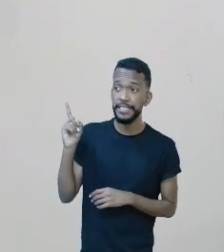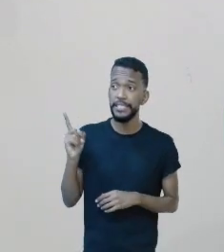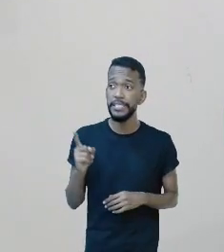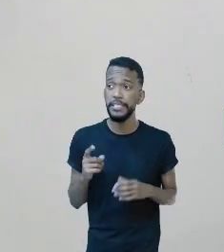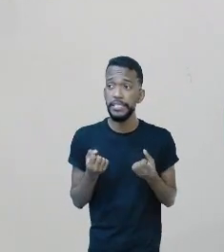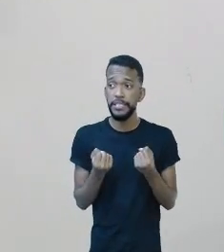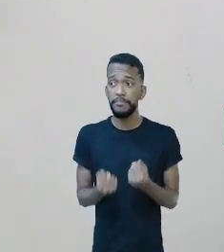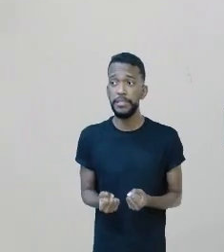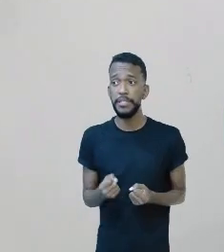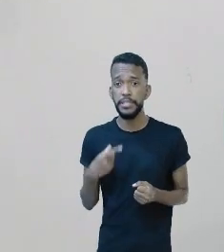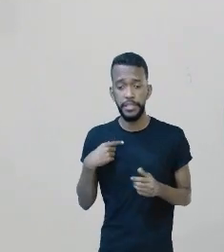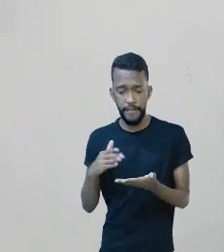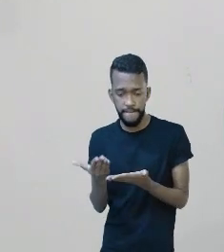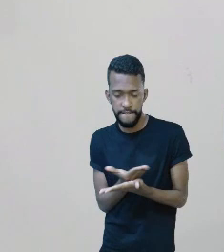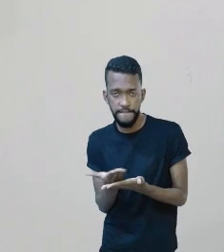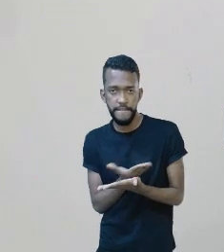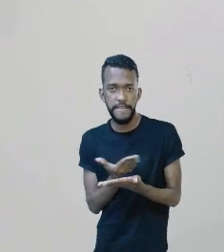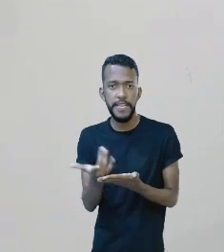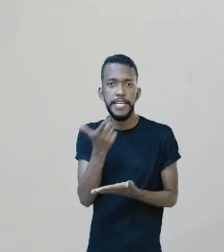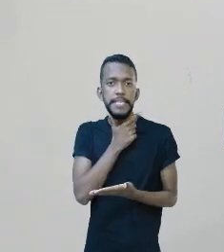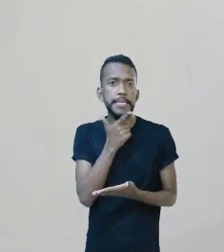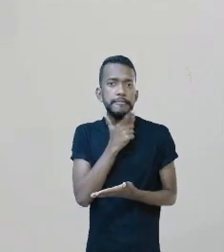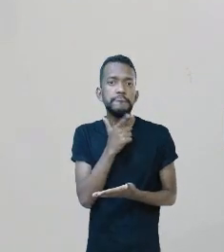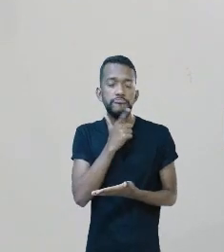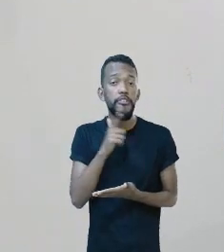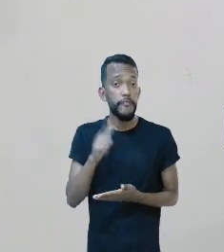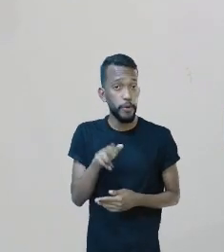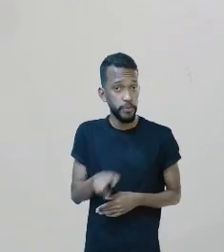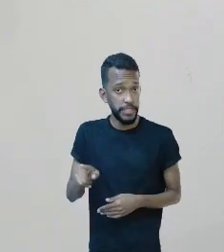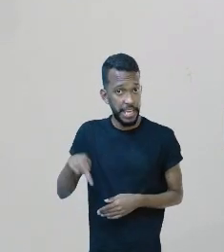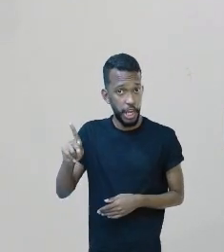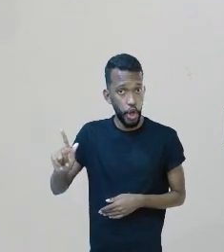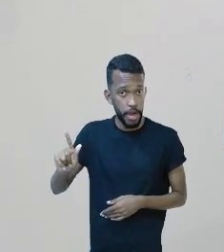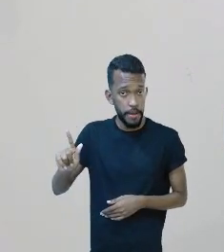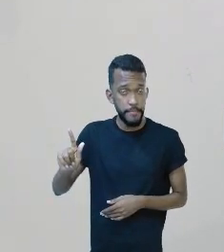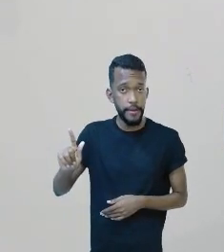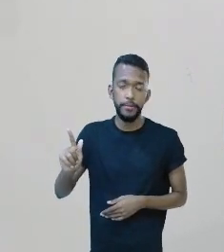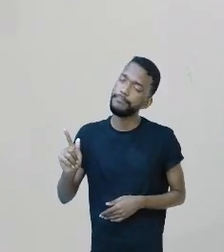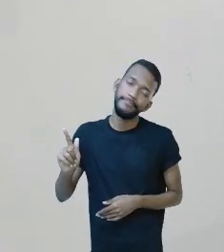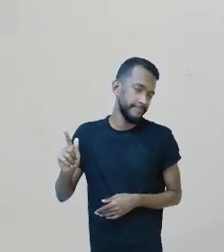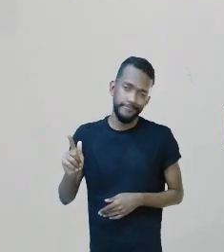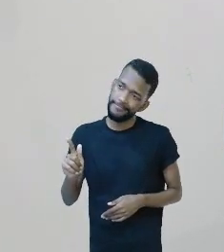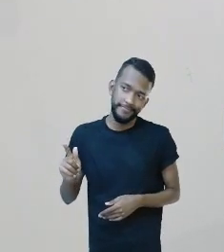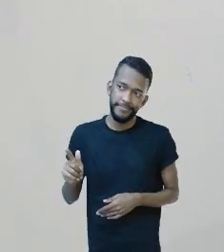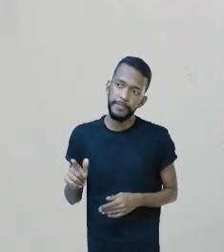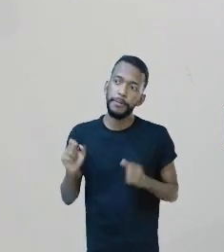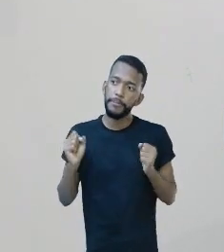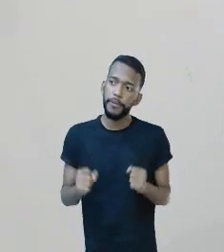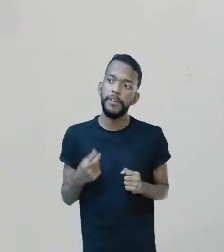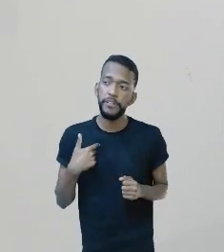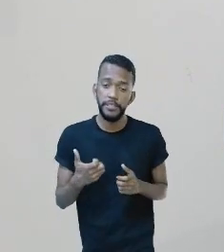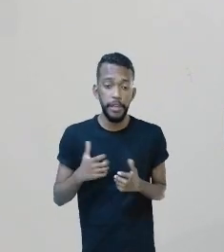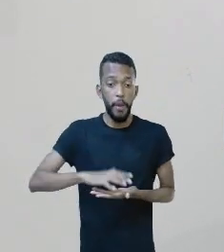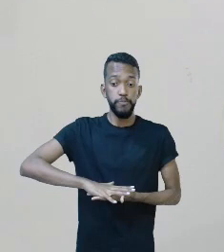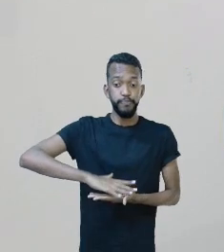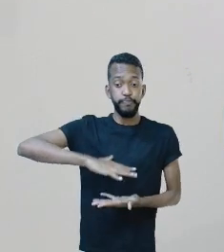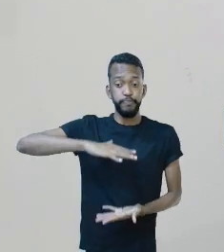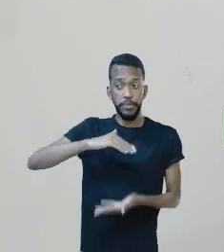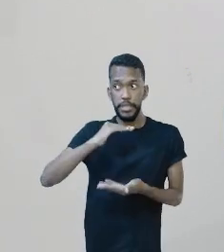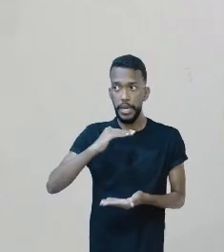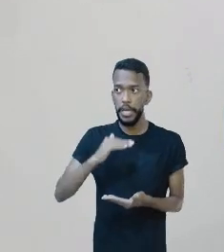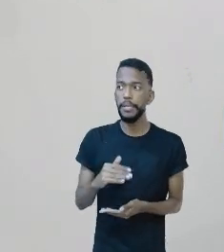dessa massa, dessas fatiazinhas de queijo, eu vou utilizar quilograma? Provavelmente não, né? Só se eu quisesse uma